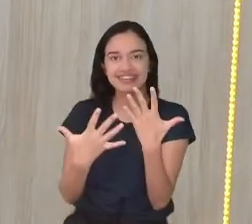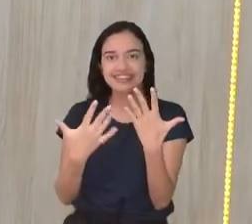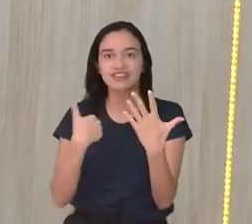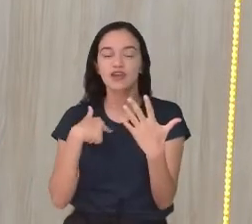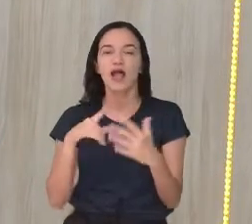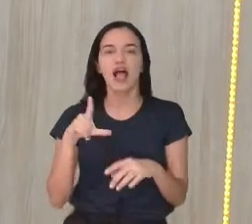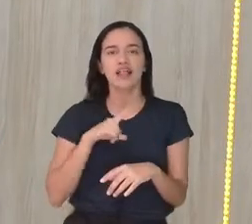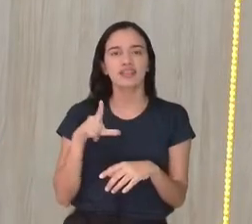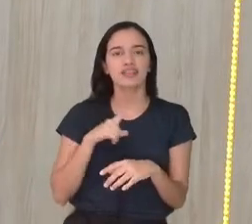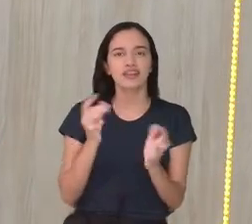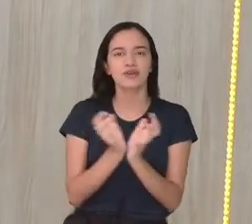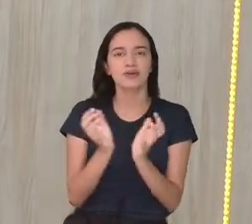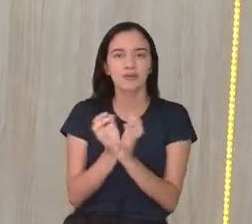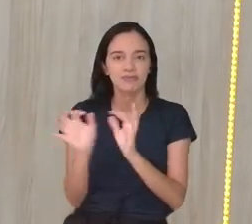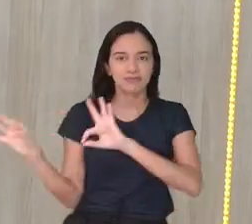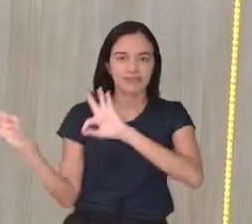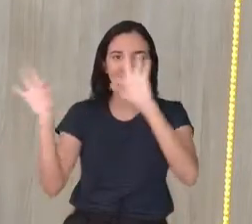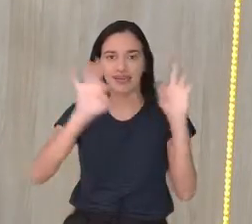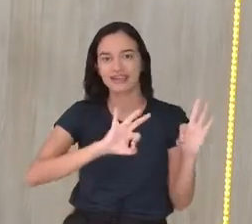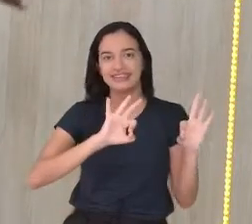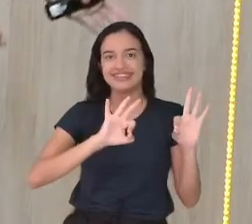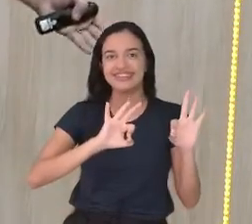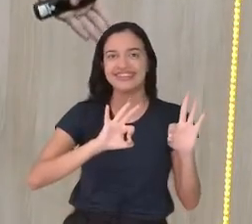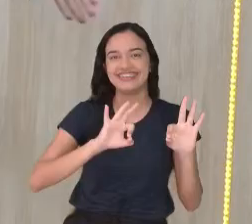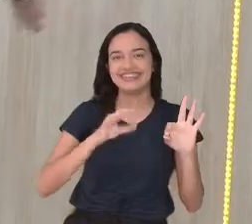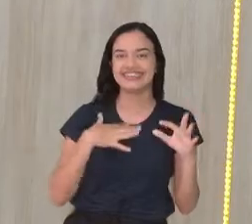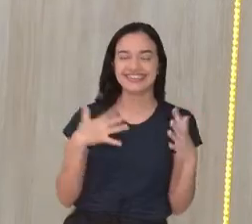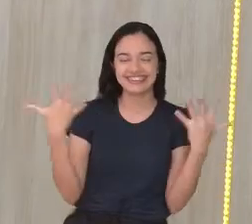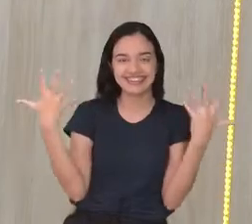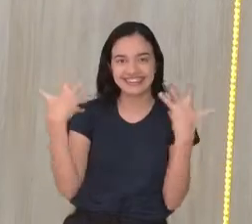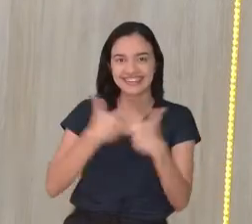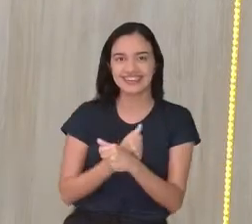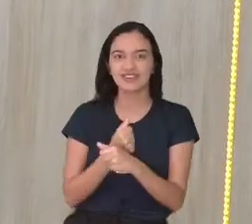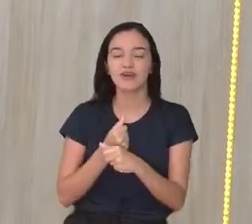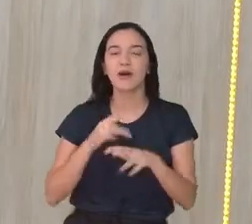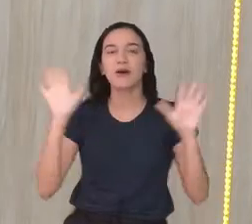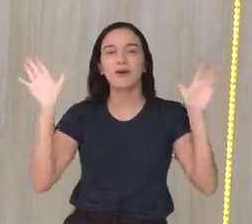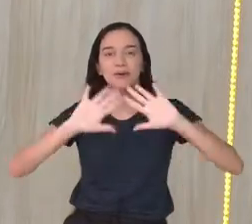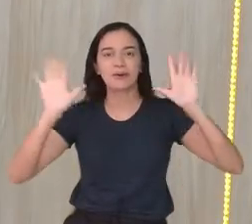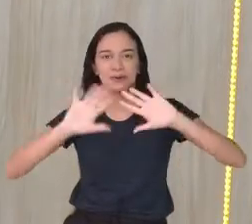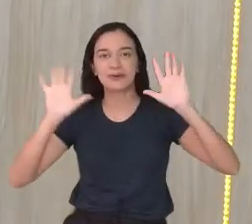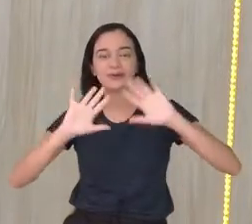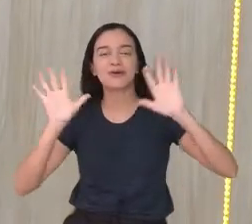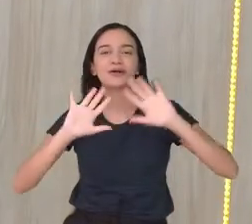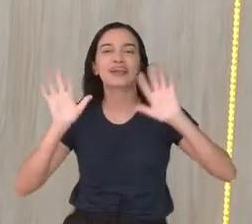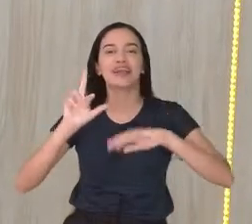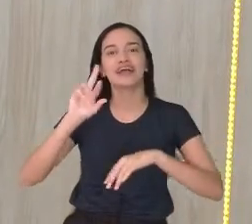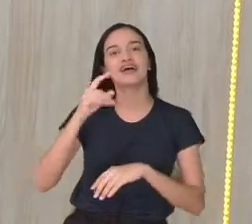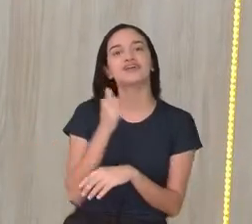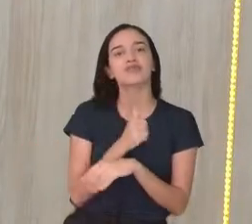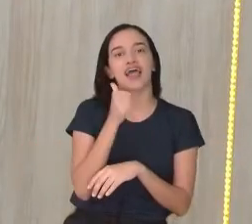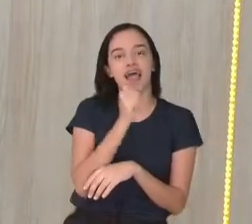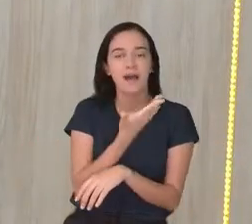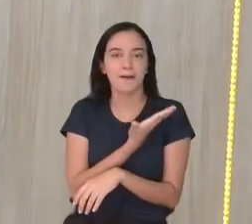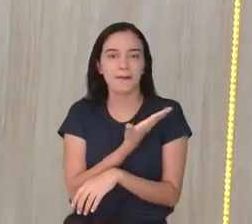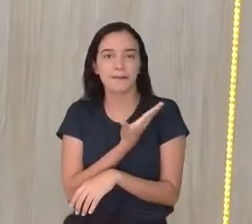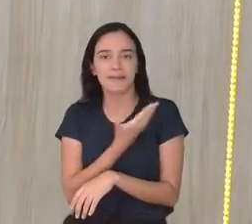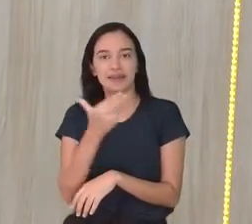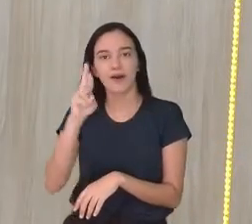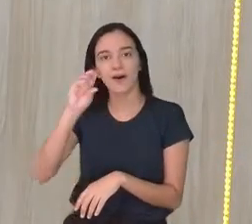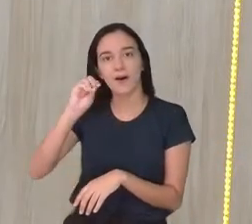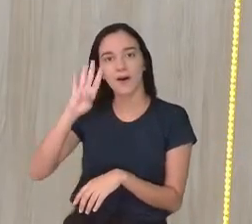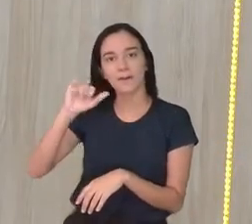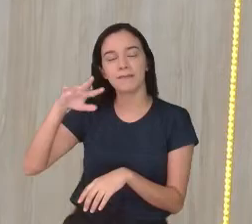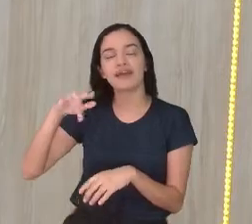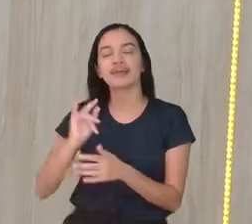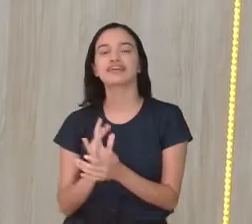uma galera aí assistindo ela, né? Olha aqui, ela maravilhosa. Alô, Roberta. Sua linda, sua